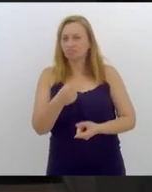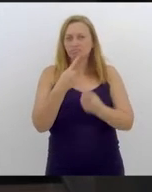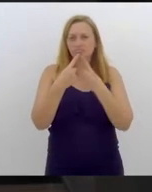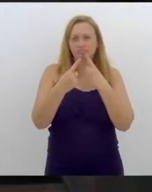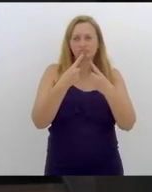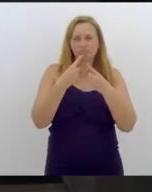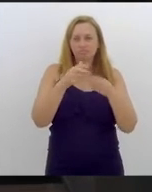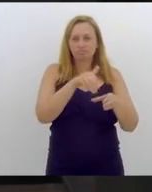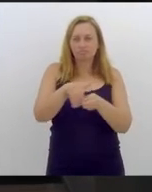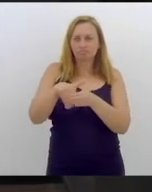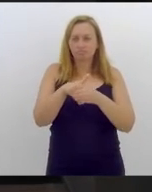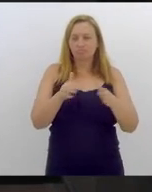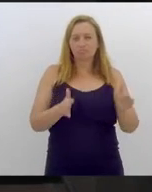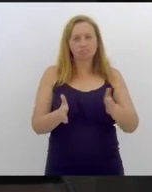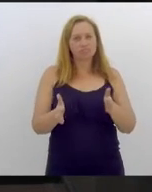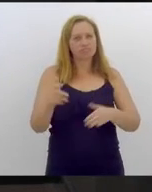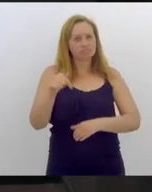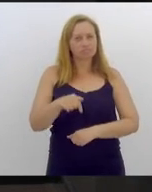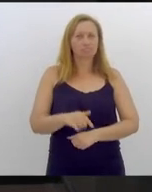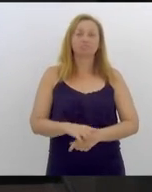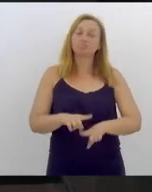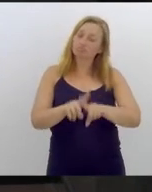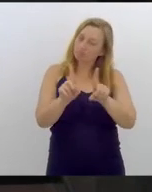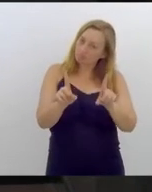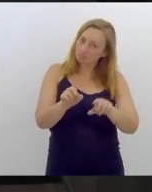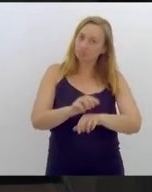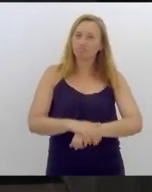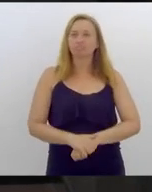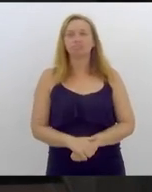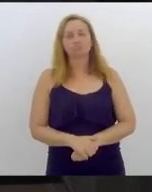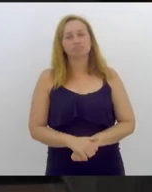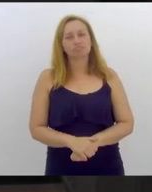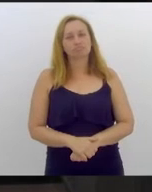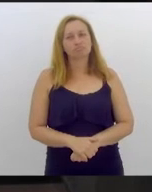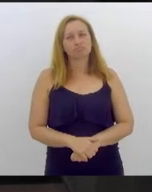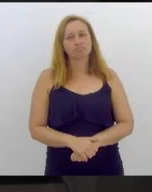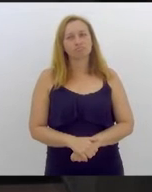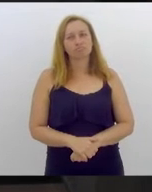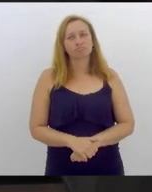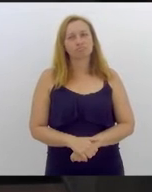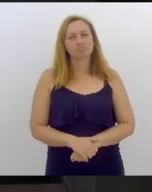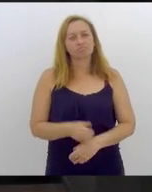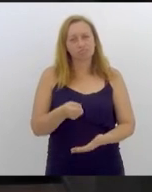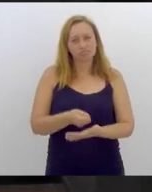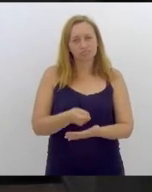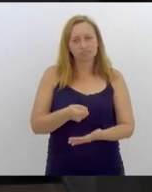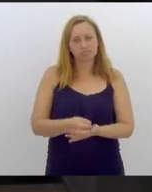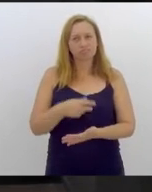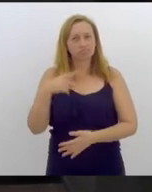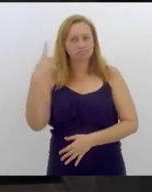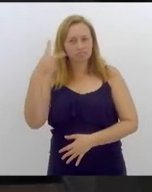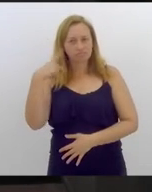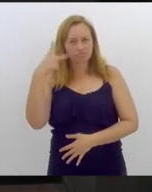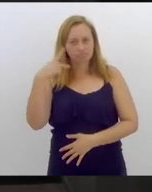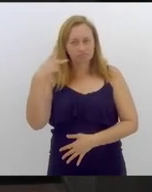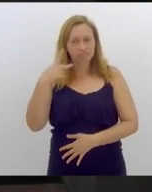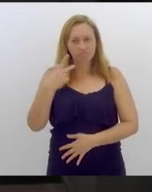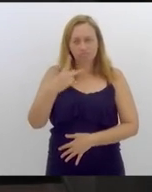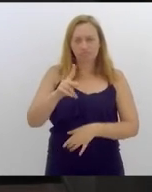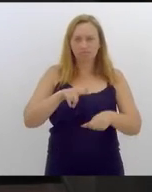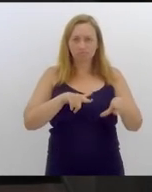eleição aqui dentro mas é dever do Parlamento como sua